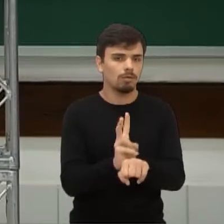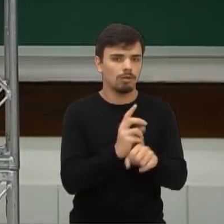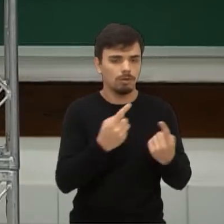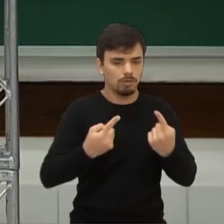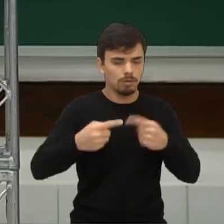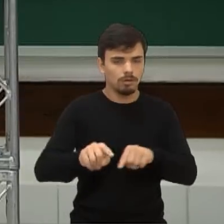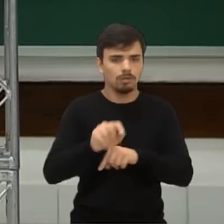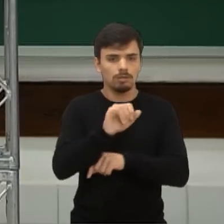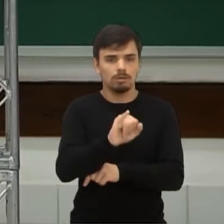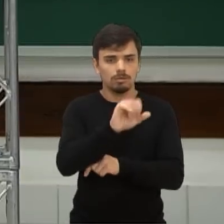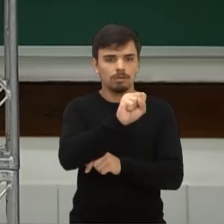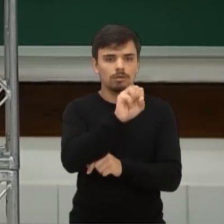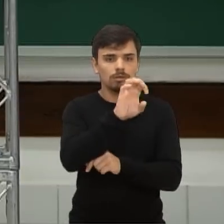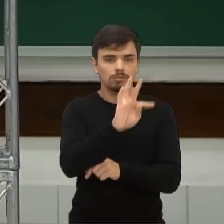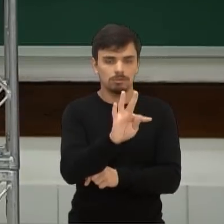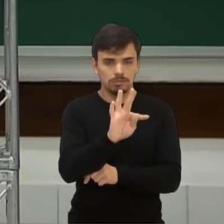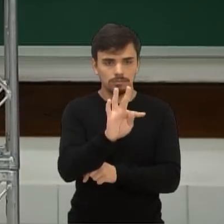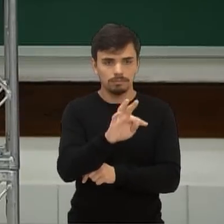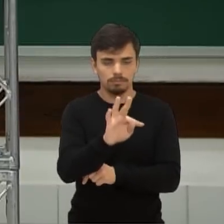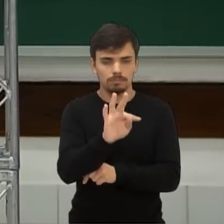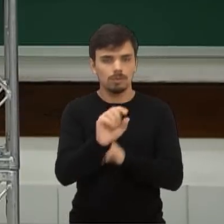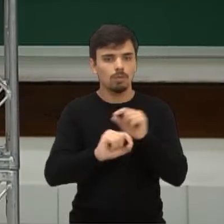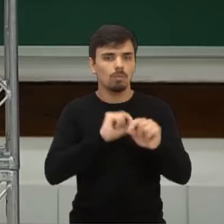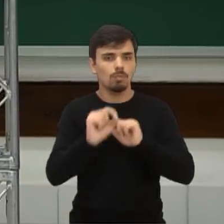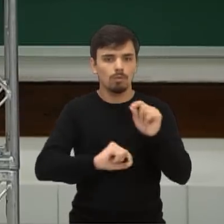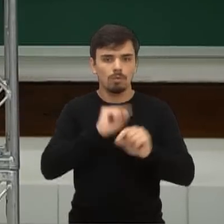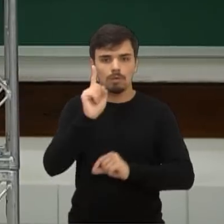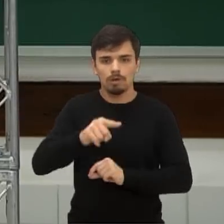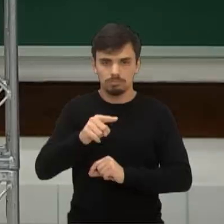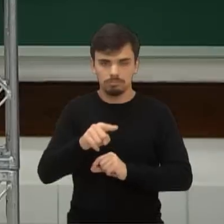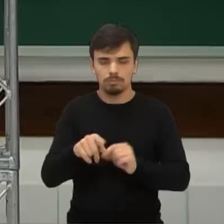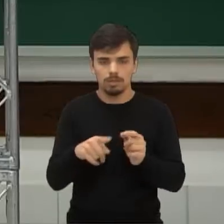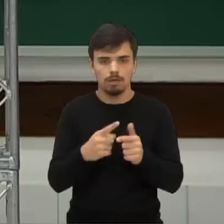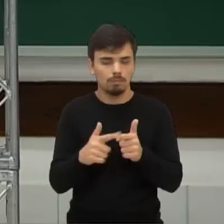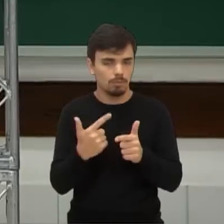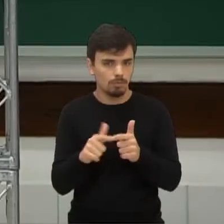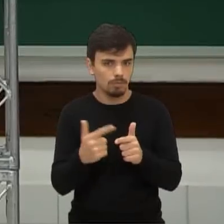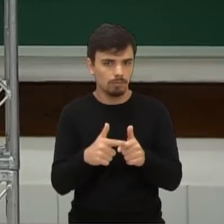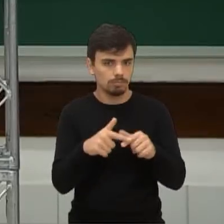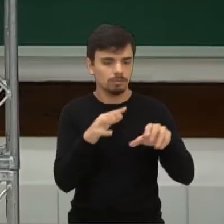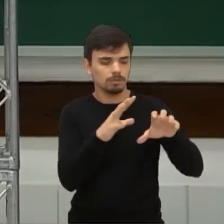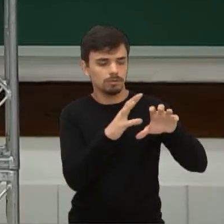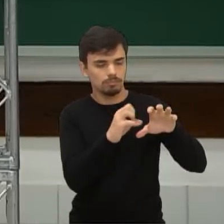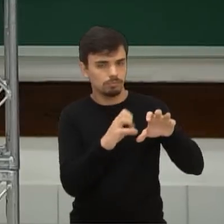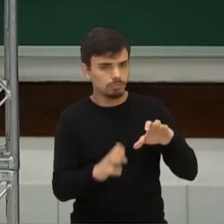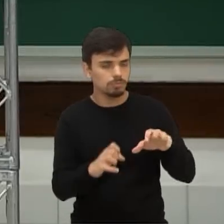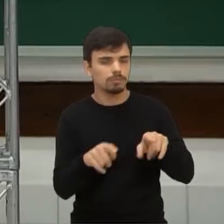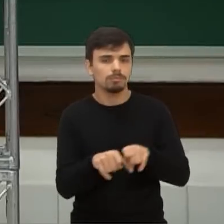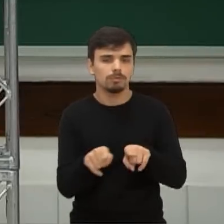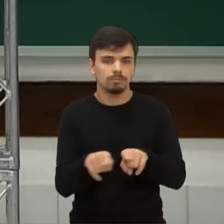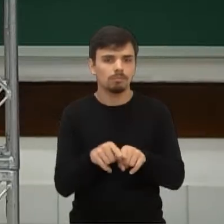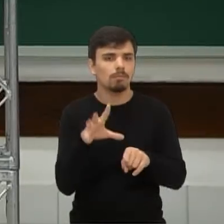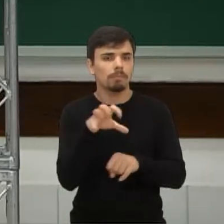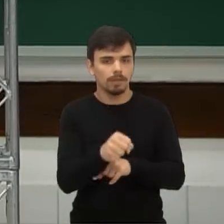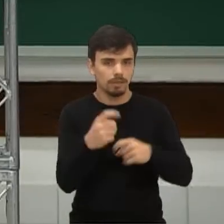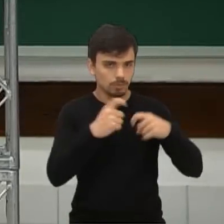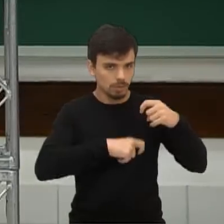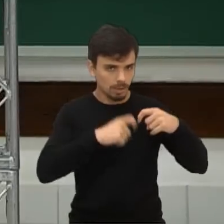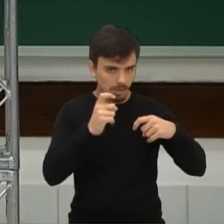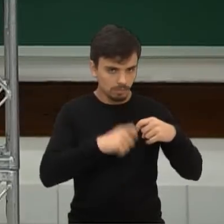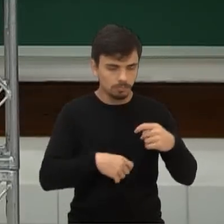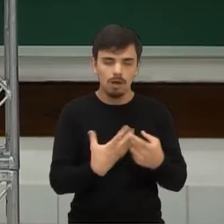contra as ISTs, que são as infecções sexualmente transmissíveis, tá? Muita